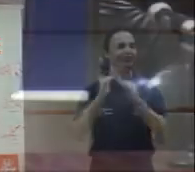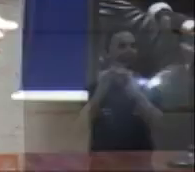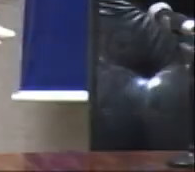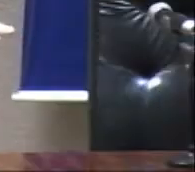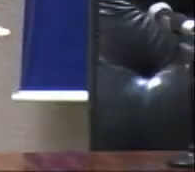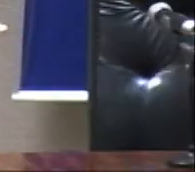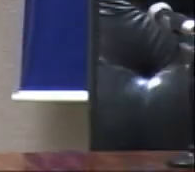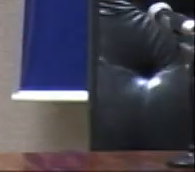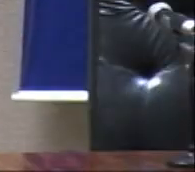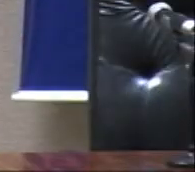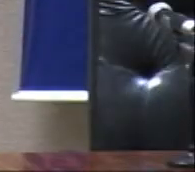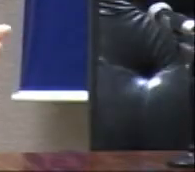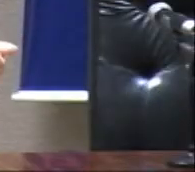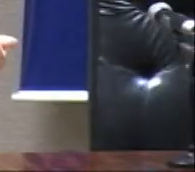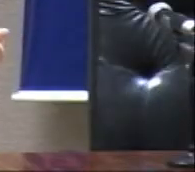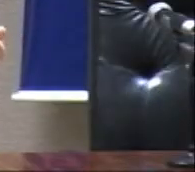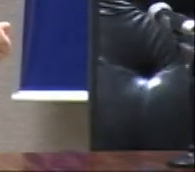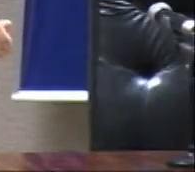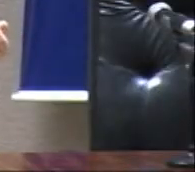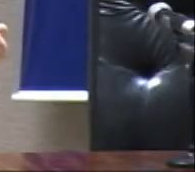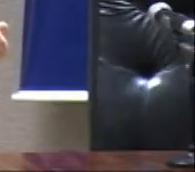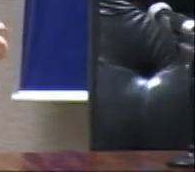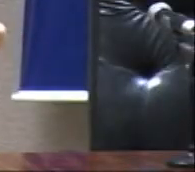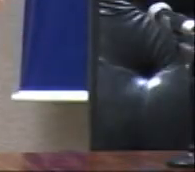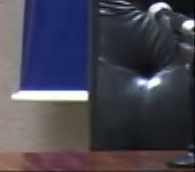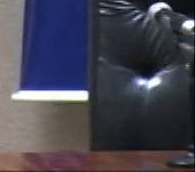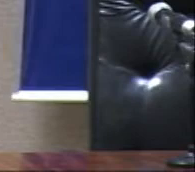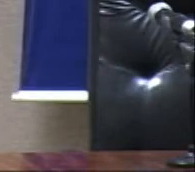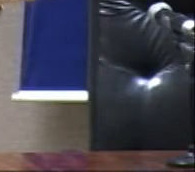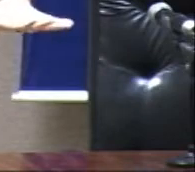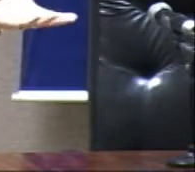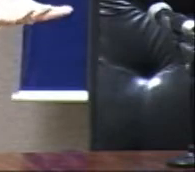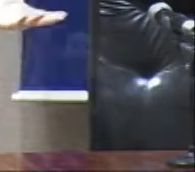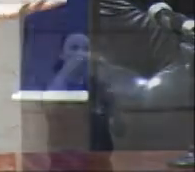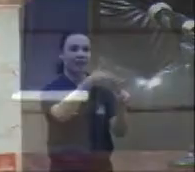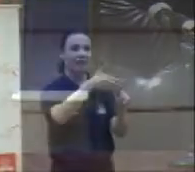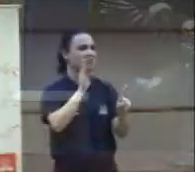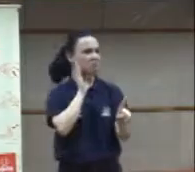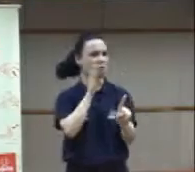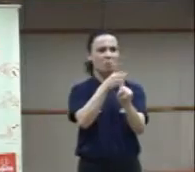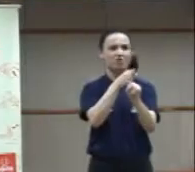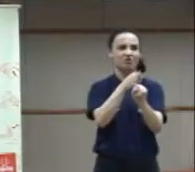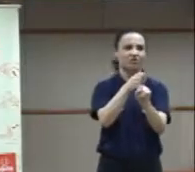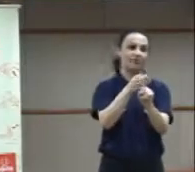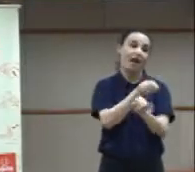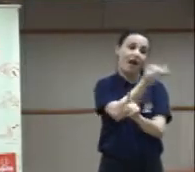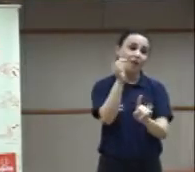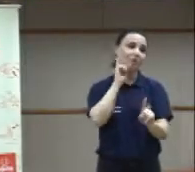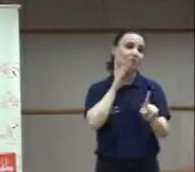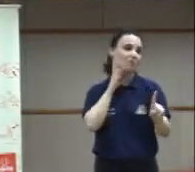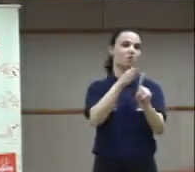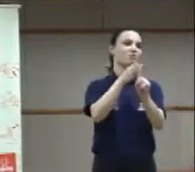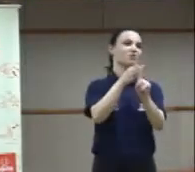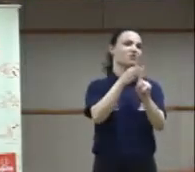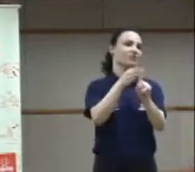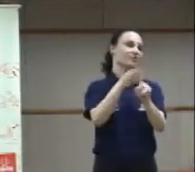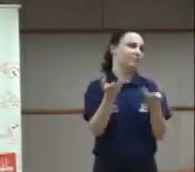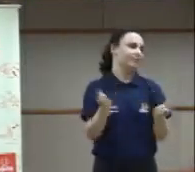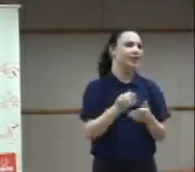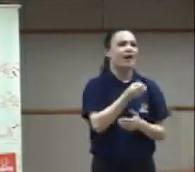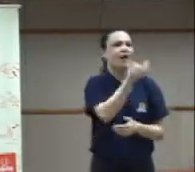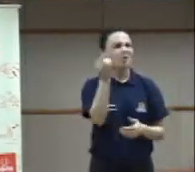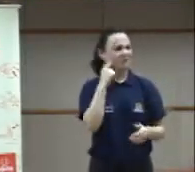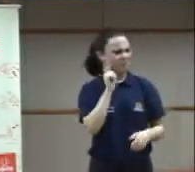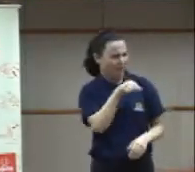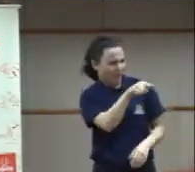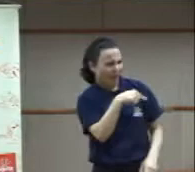mais autêntica. Isso nós temos que reconhecer. Como nós não estamos acostumados, nós ficamos achando que são pessoas